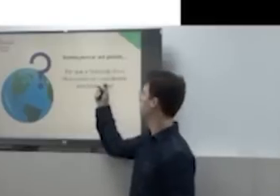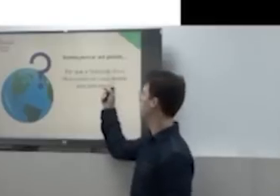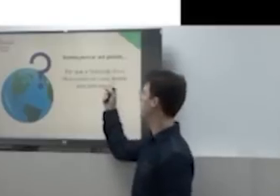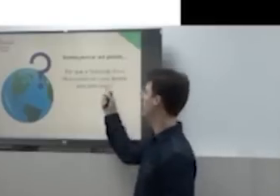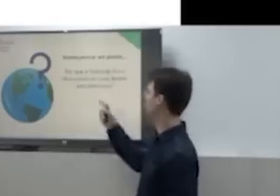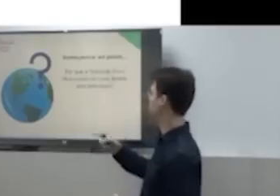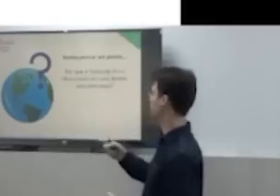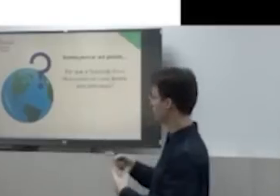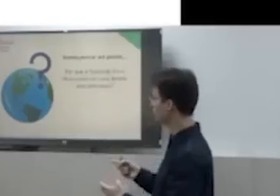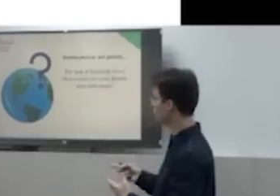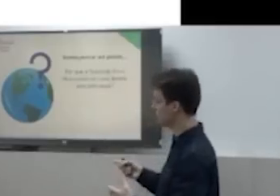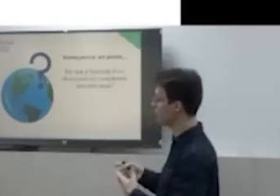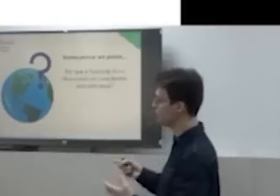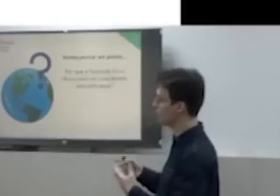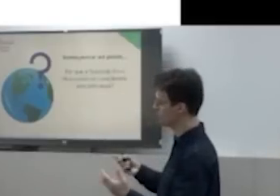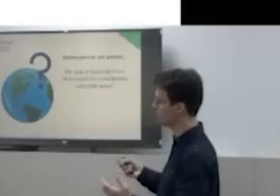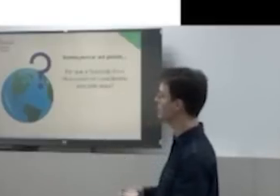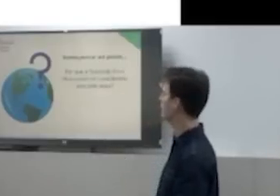a Terra